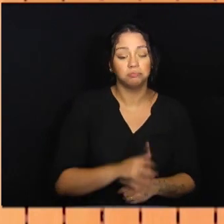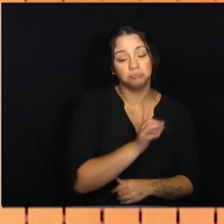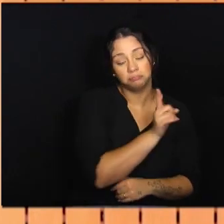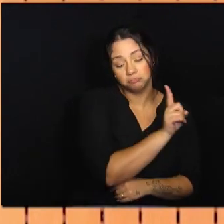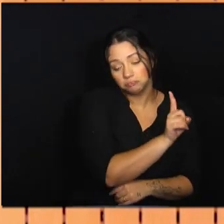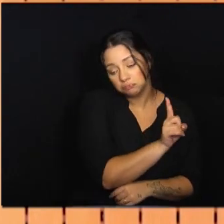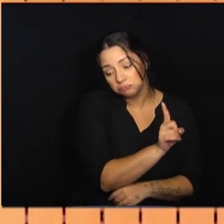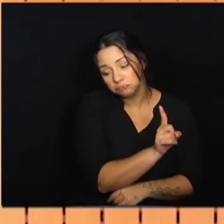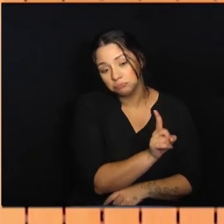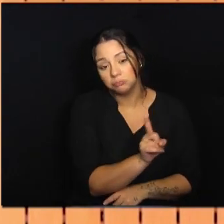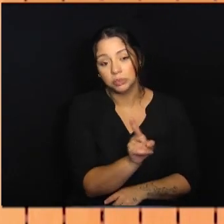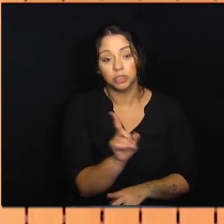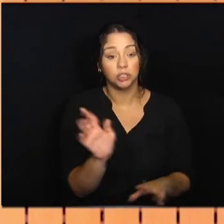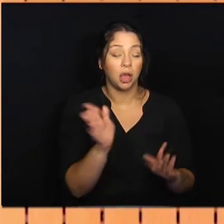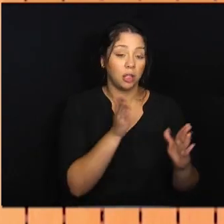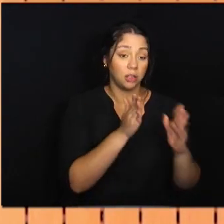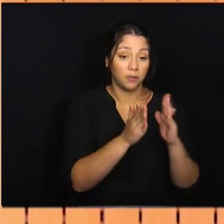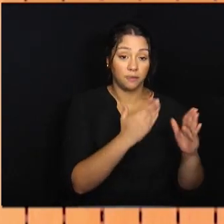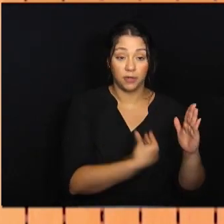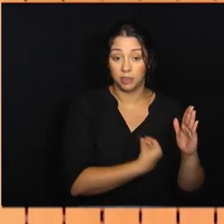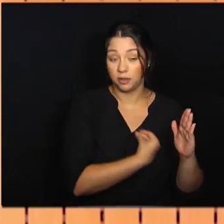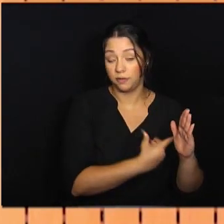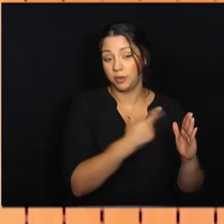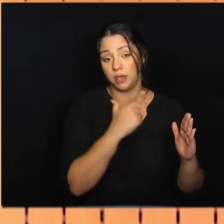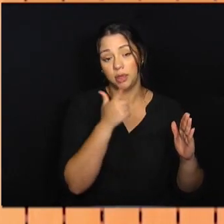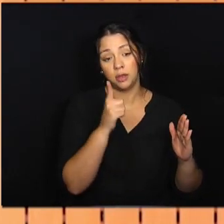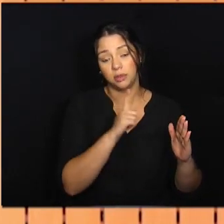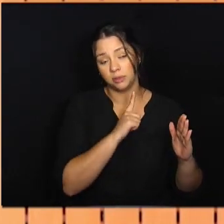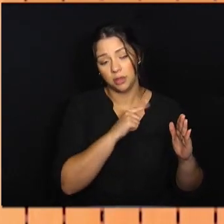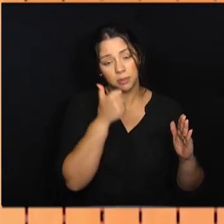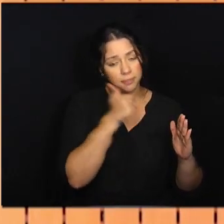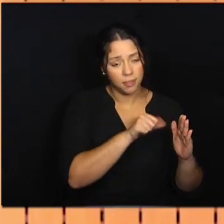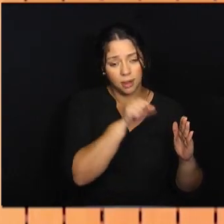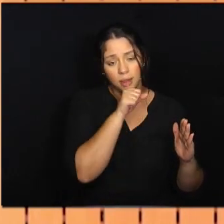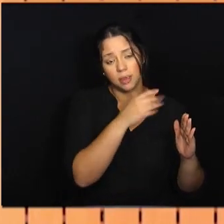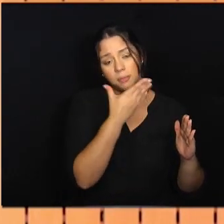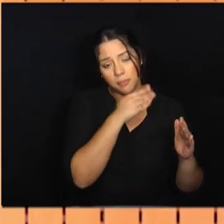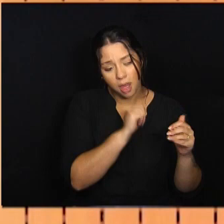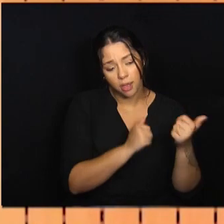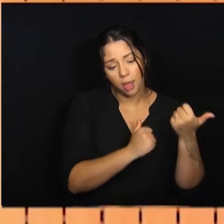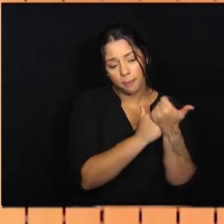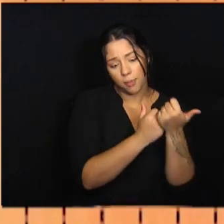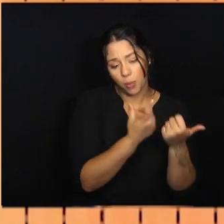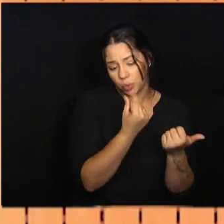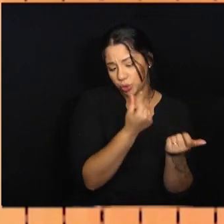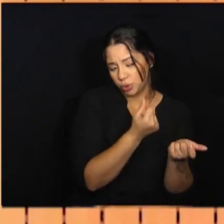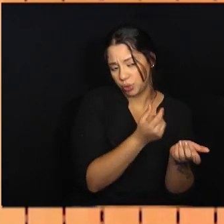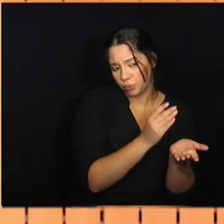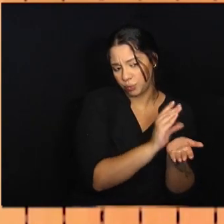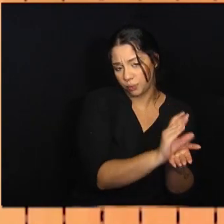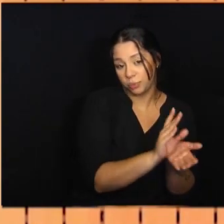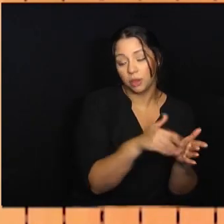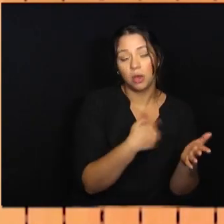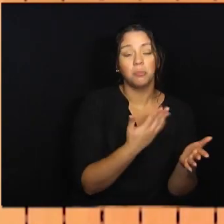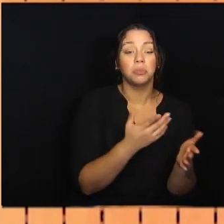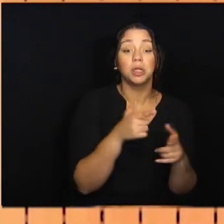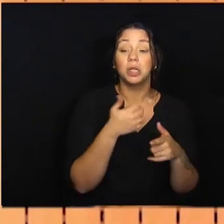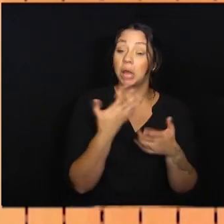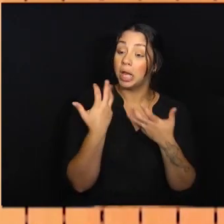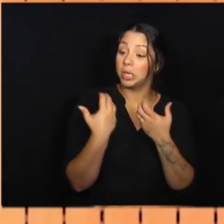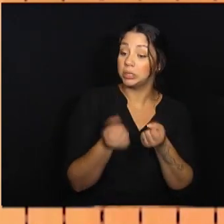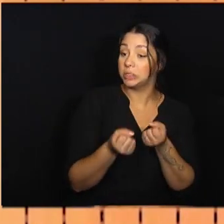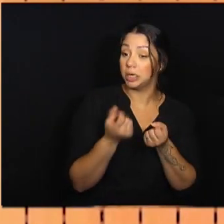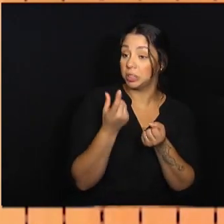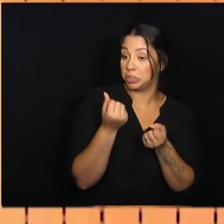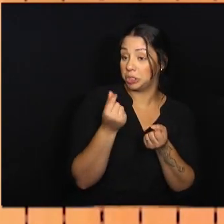até numa fase da vida que ele tem apoio dos pais, então ele aceita até por um valor menor para trabalhar, e ele